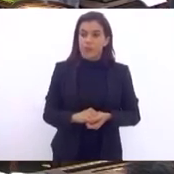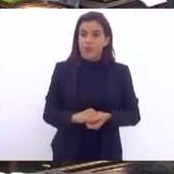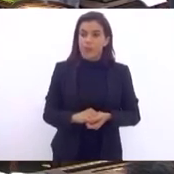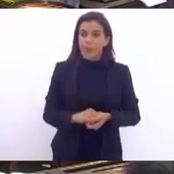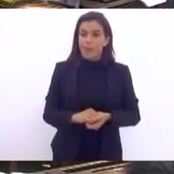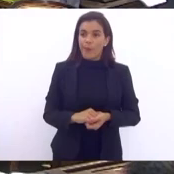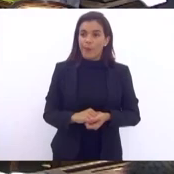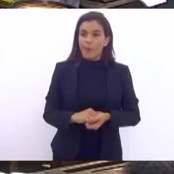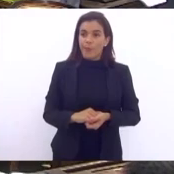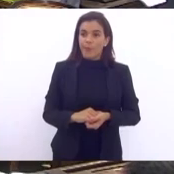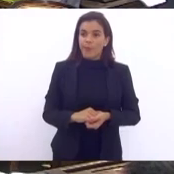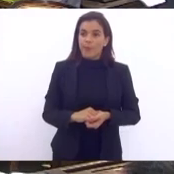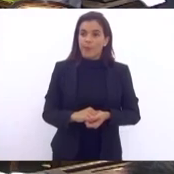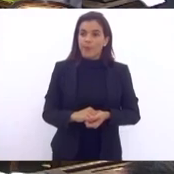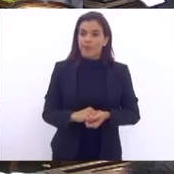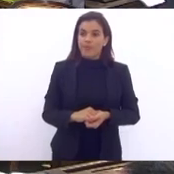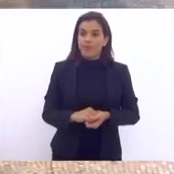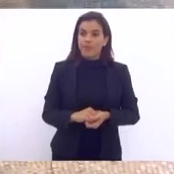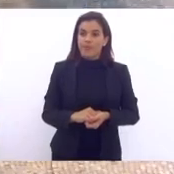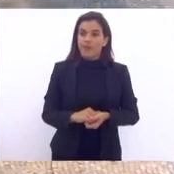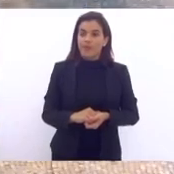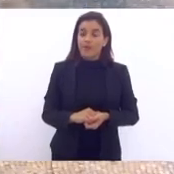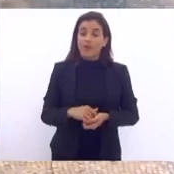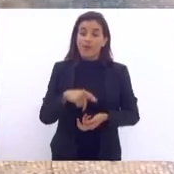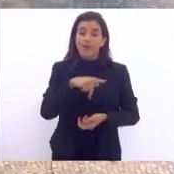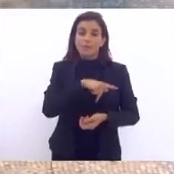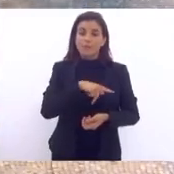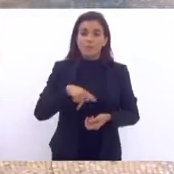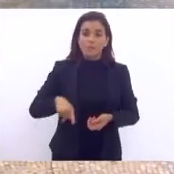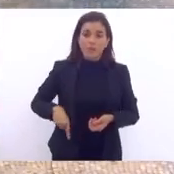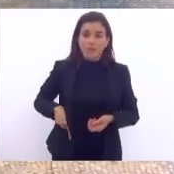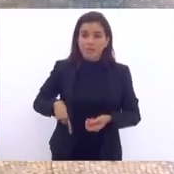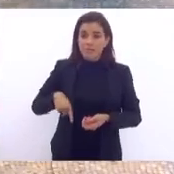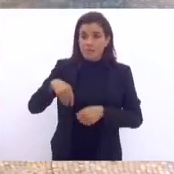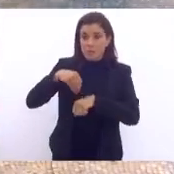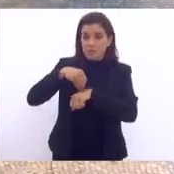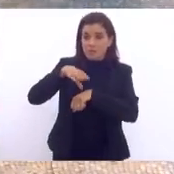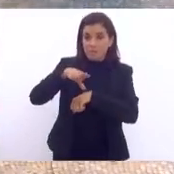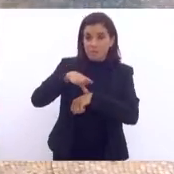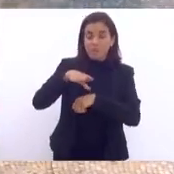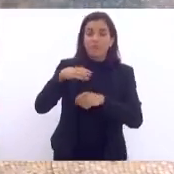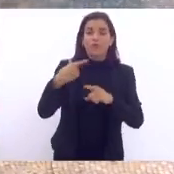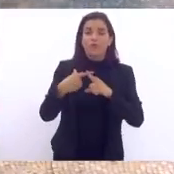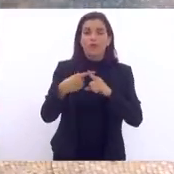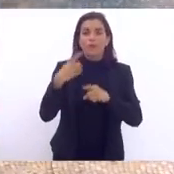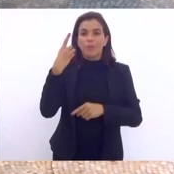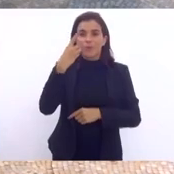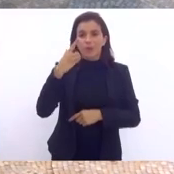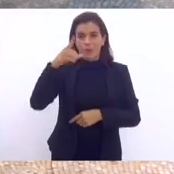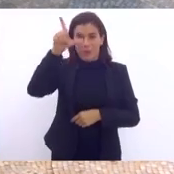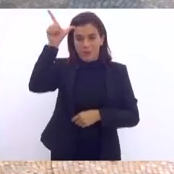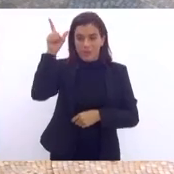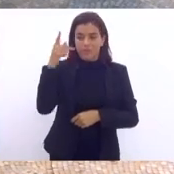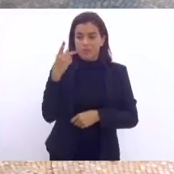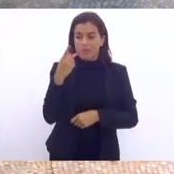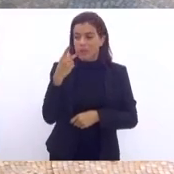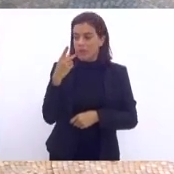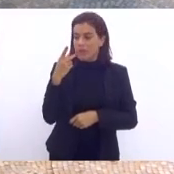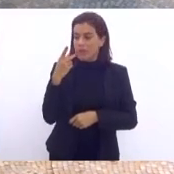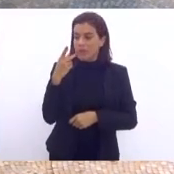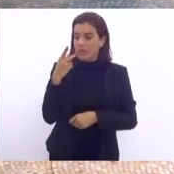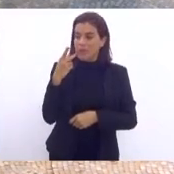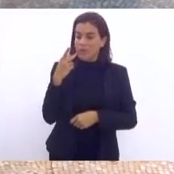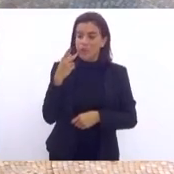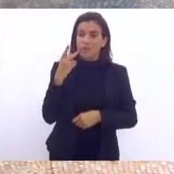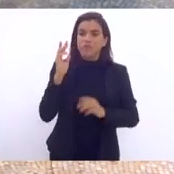Porque, presidente, eu ia recordar somente, mas aqui o deputado Luiz Paulo já fez questão de complementar a mensagem, dizendo